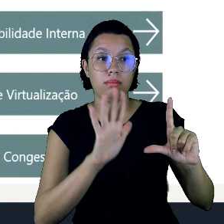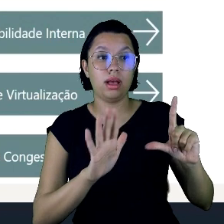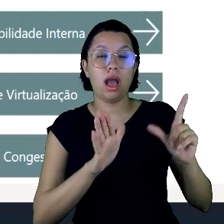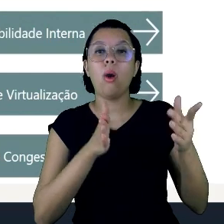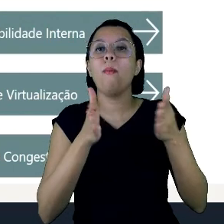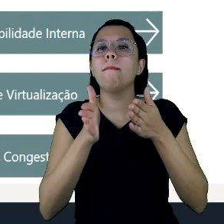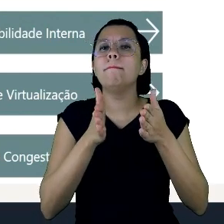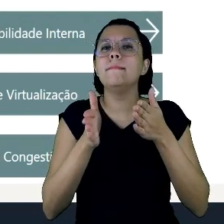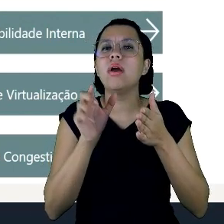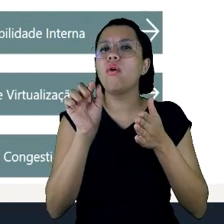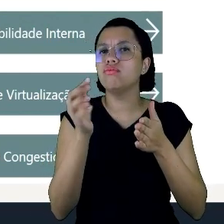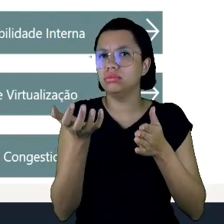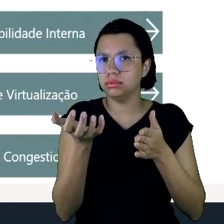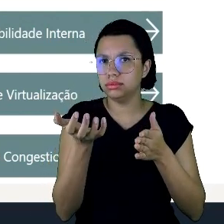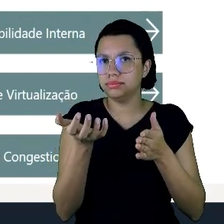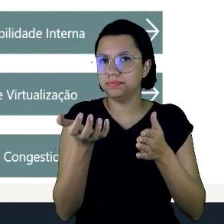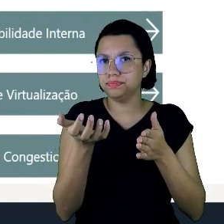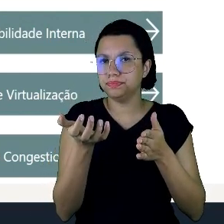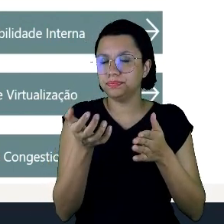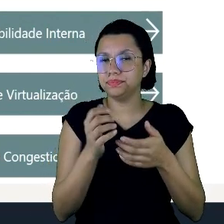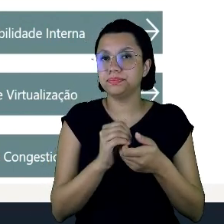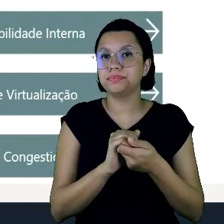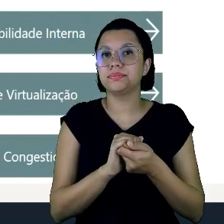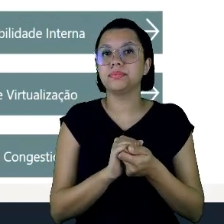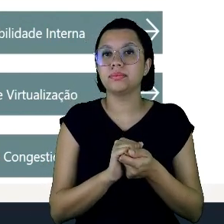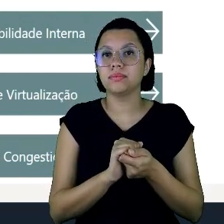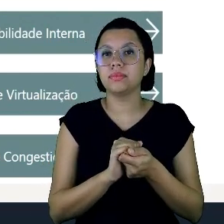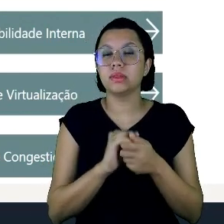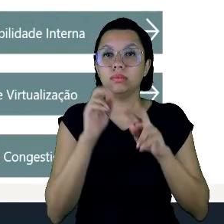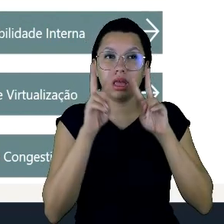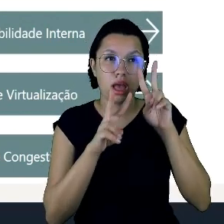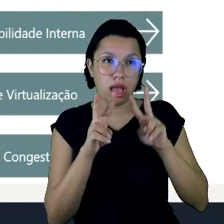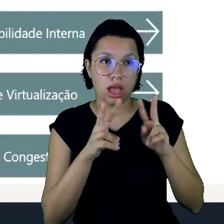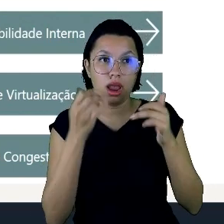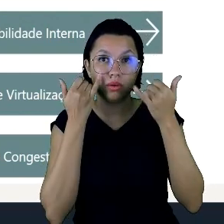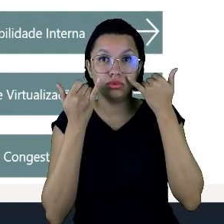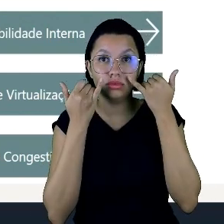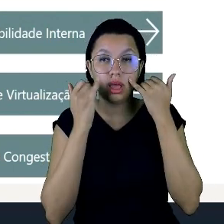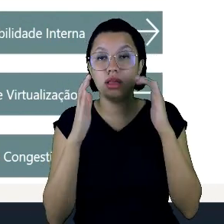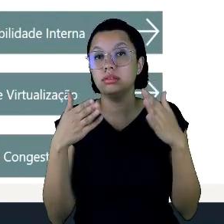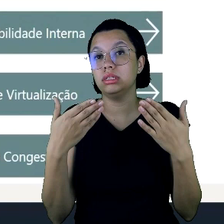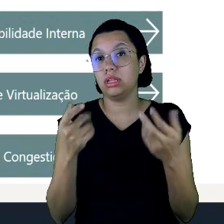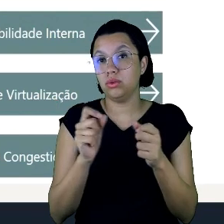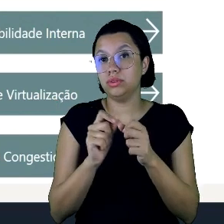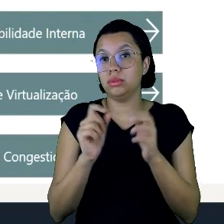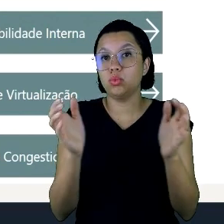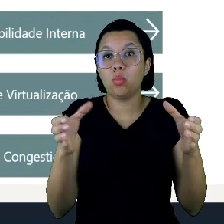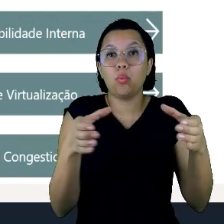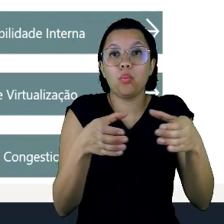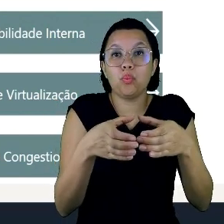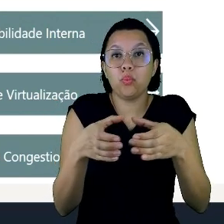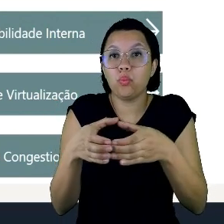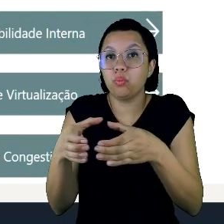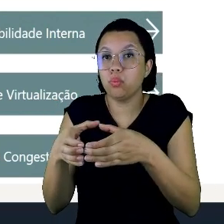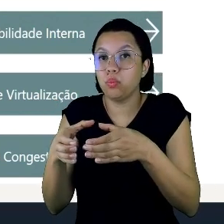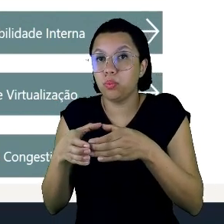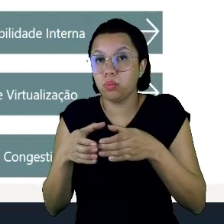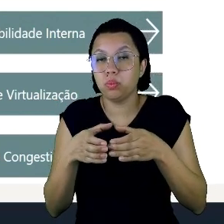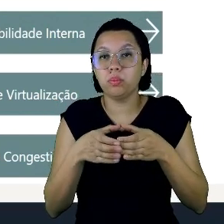selecionar o período desejado, né, da análise dos dados. Então, nós fizemos um agrupamento